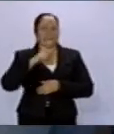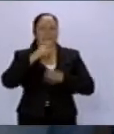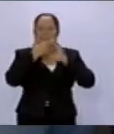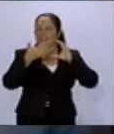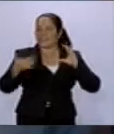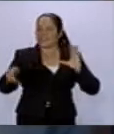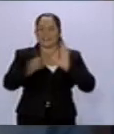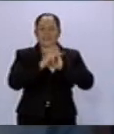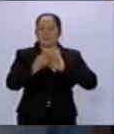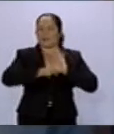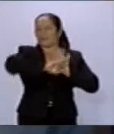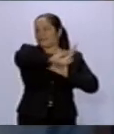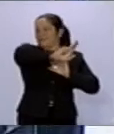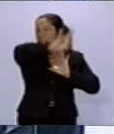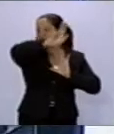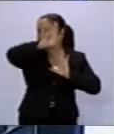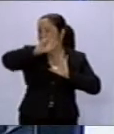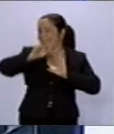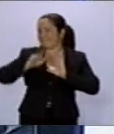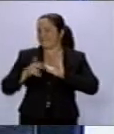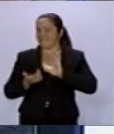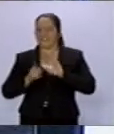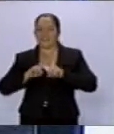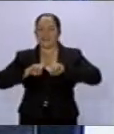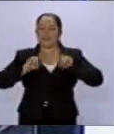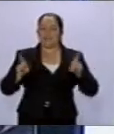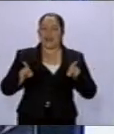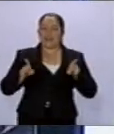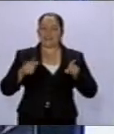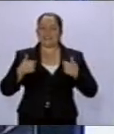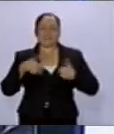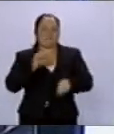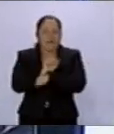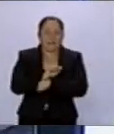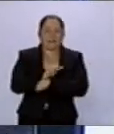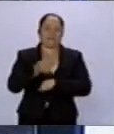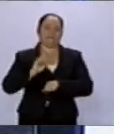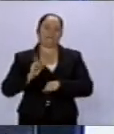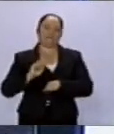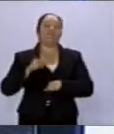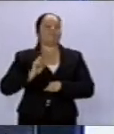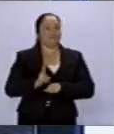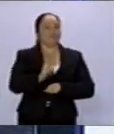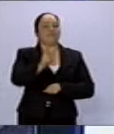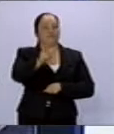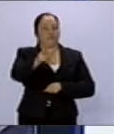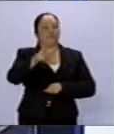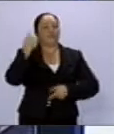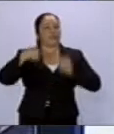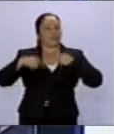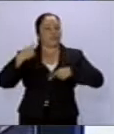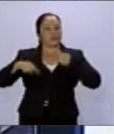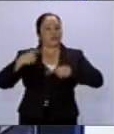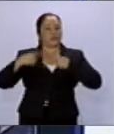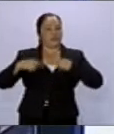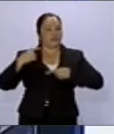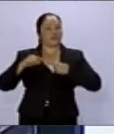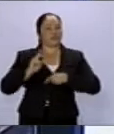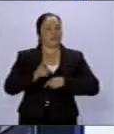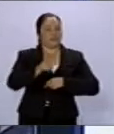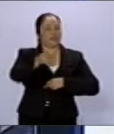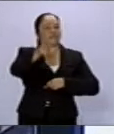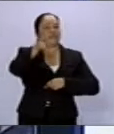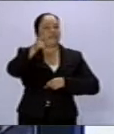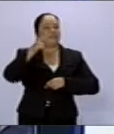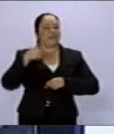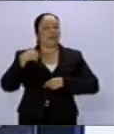desigualdade desafio históricos mas nós não descansaremos um só minuto em prover esse problema das condições necessárias para sua existência o seu atendimento